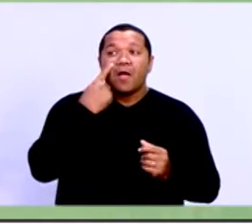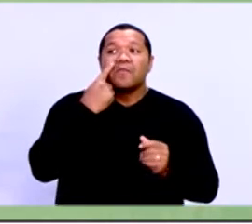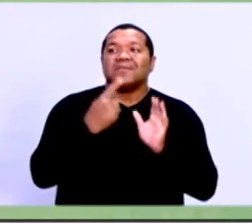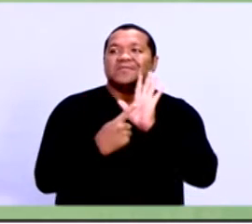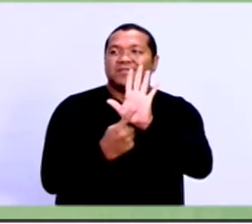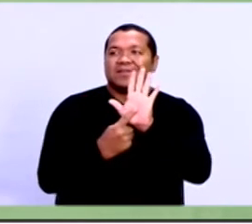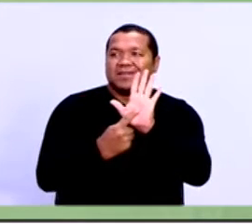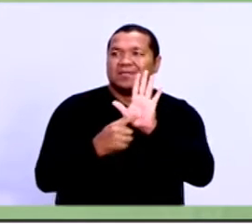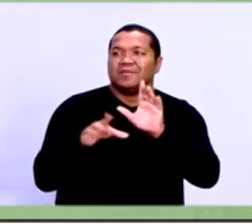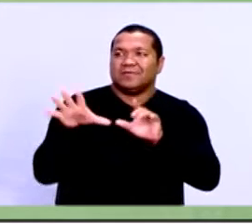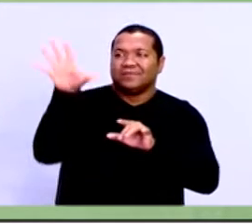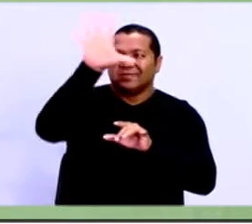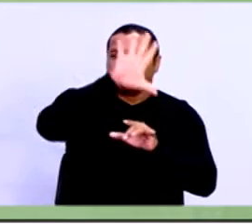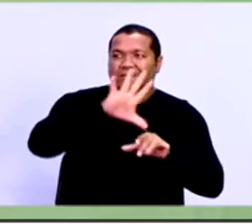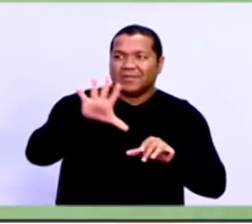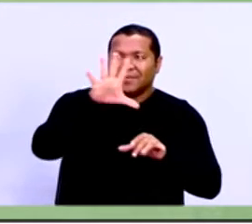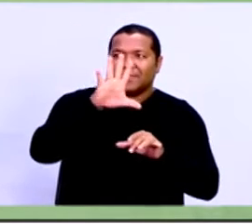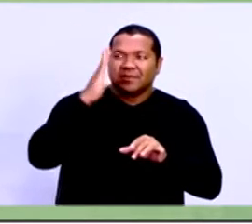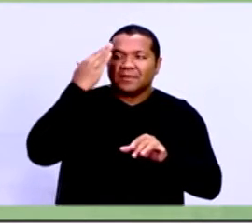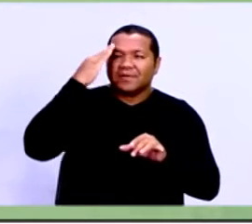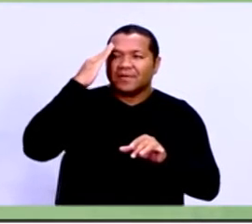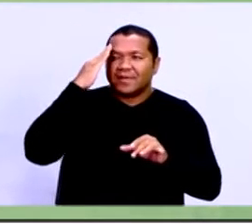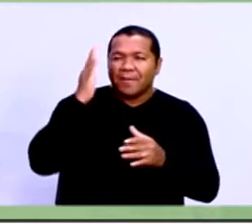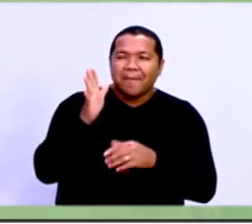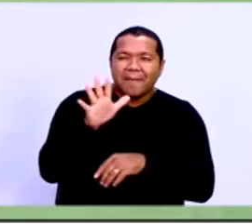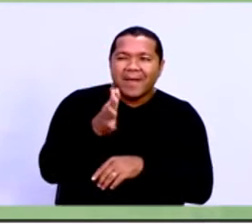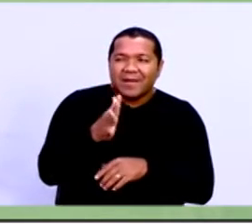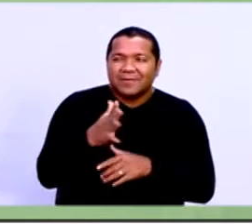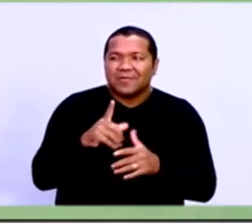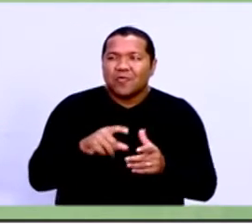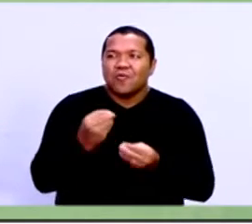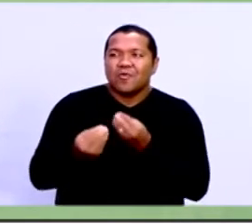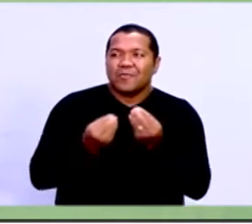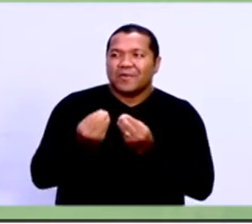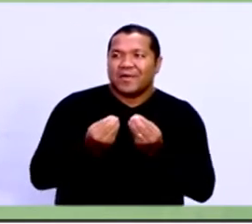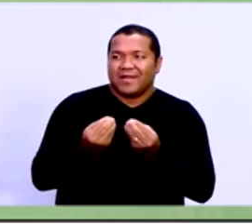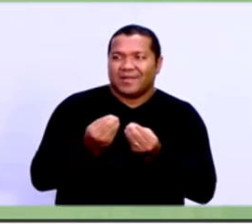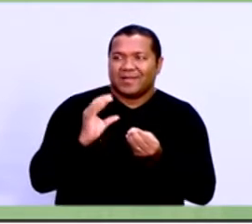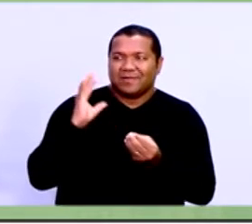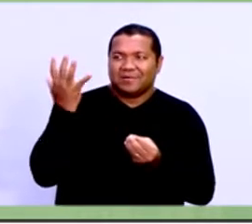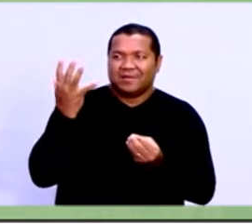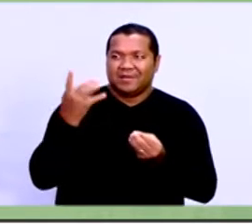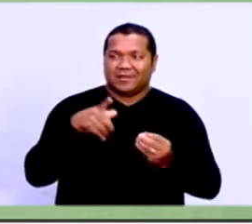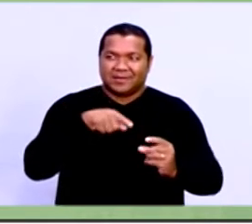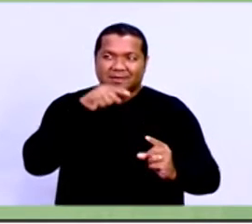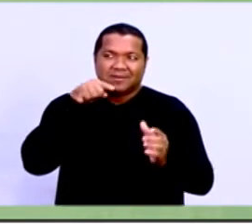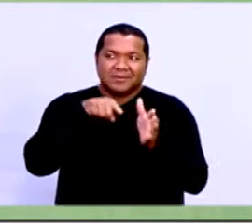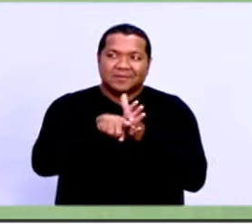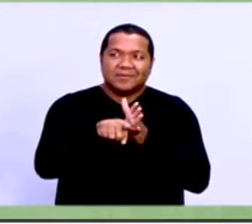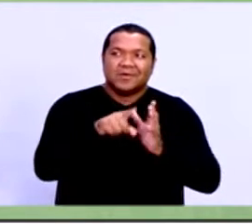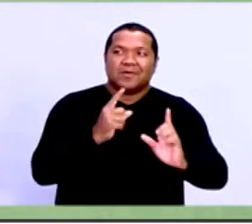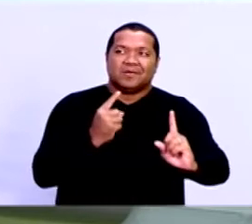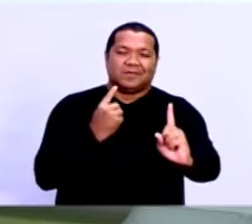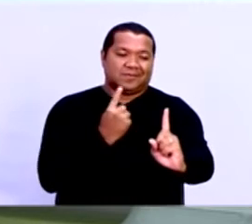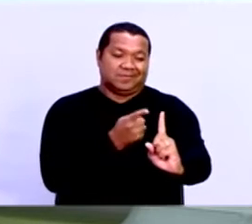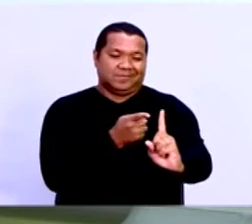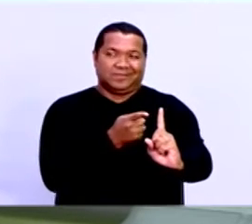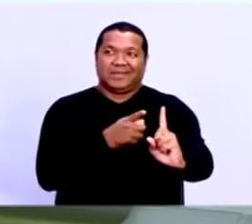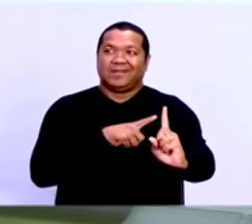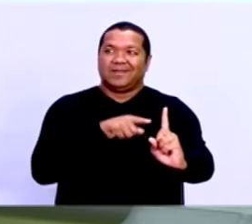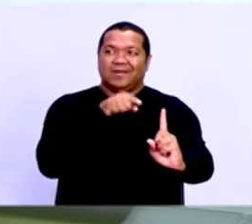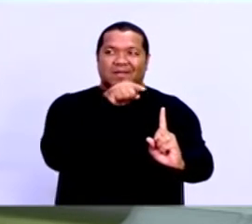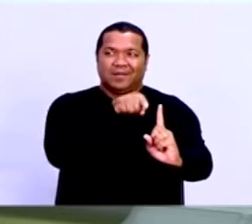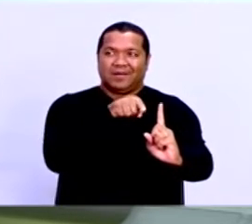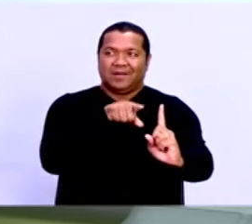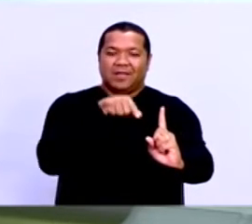charge pra vocês entenderem mais ou menos como é que funciona essa abordagem do cliente e do analista